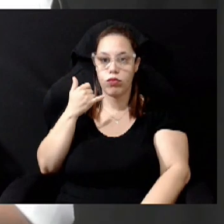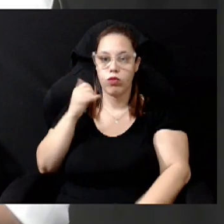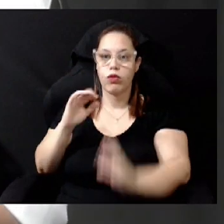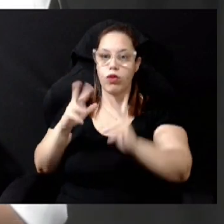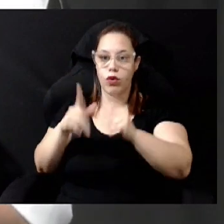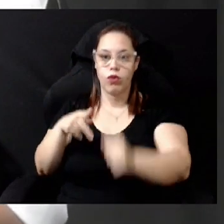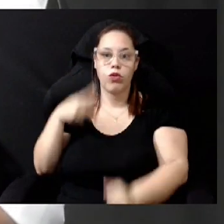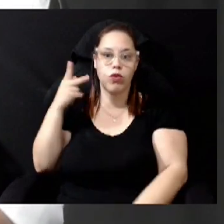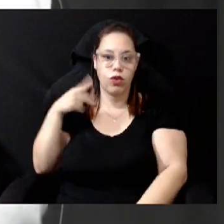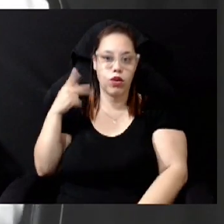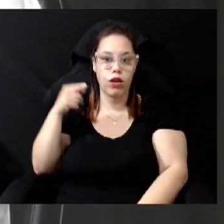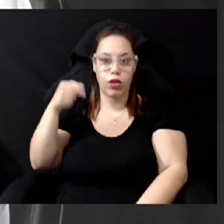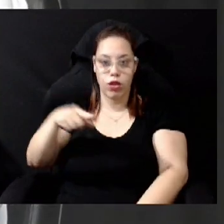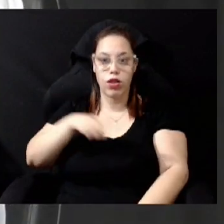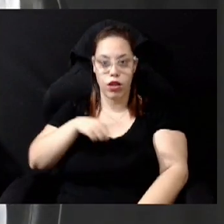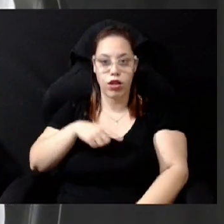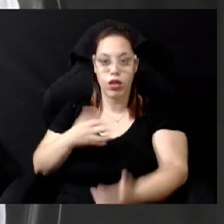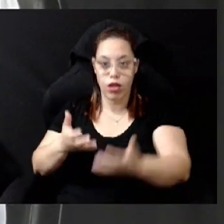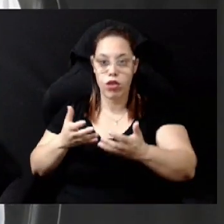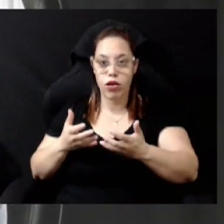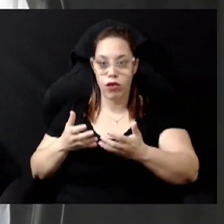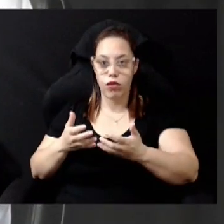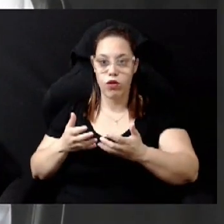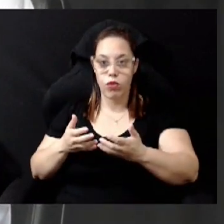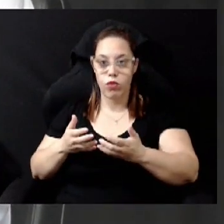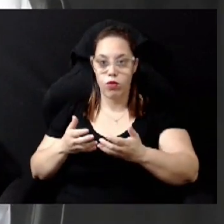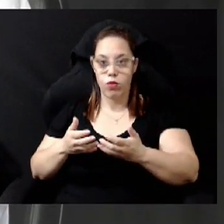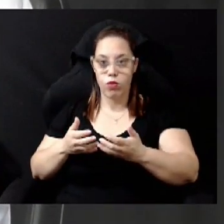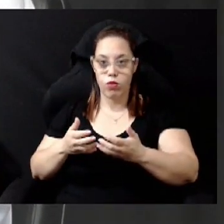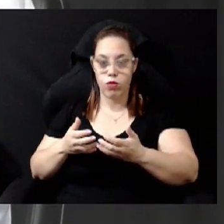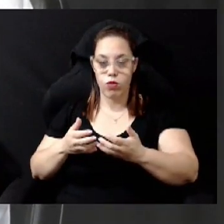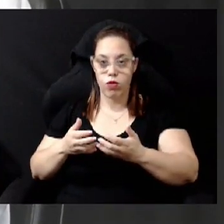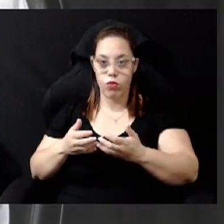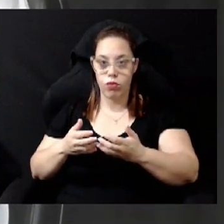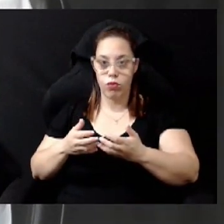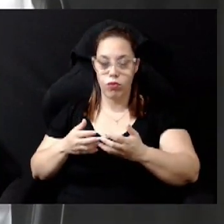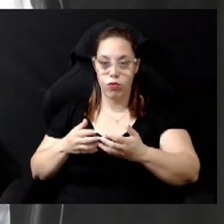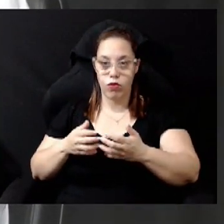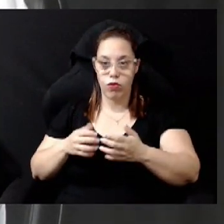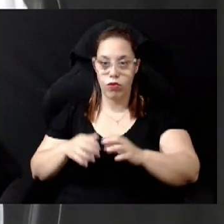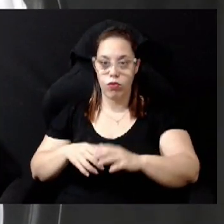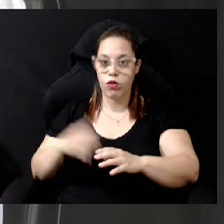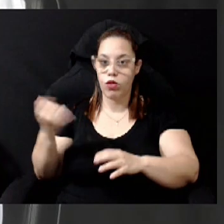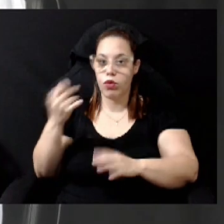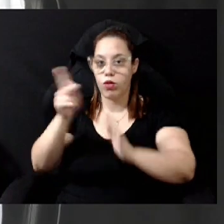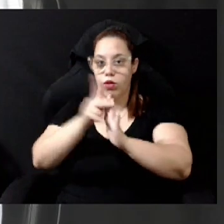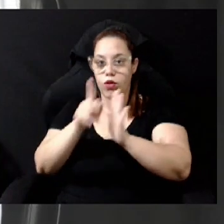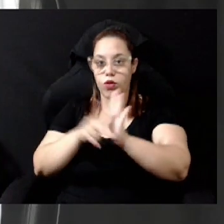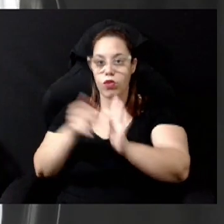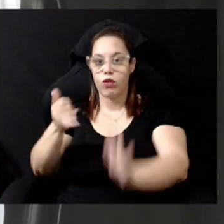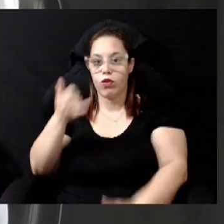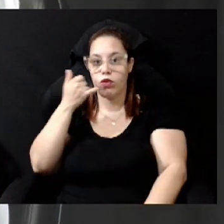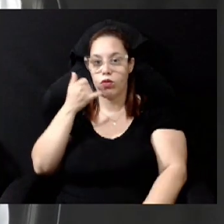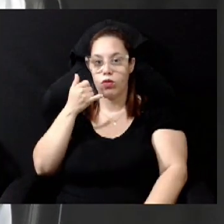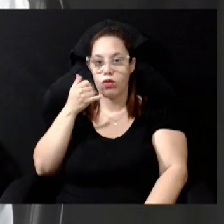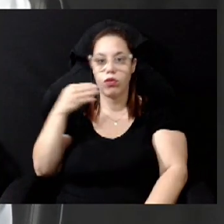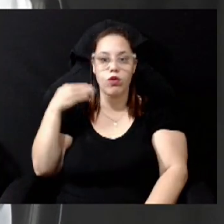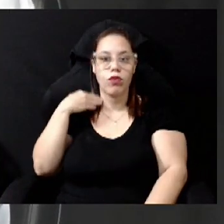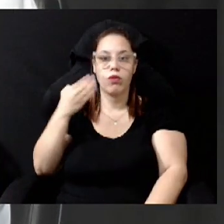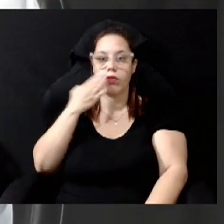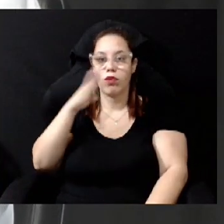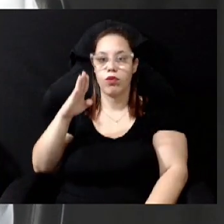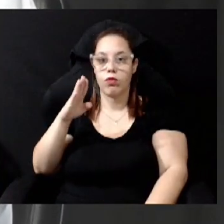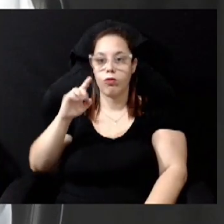que tinham interesse, né, grande nesse importante projeto, eu estou avisando que os bancos pediram um adiamento do